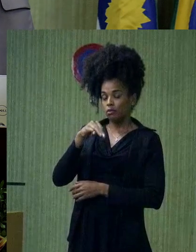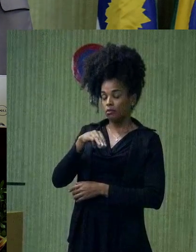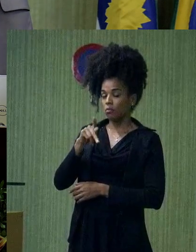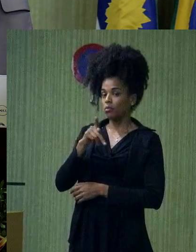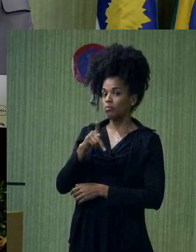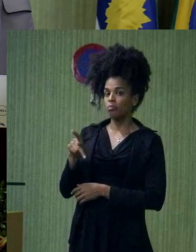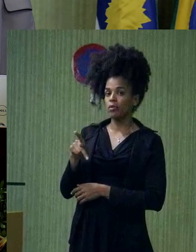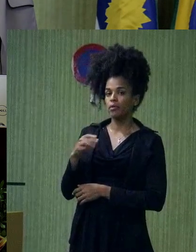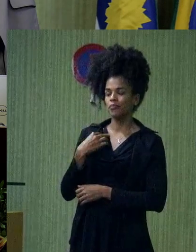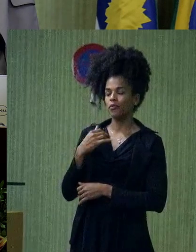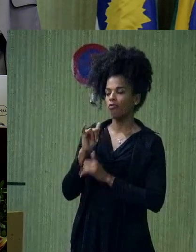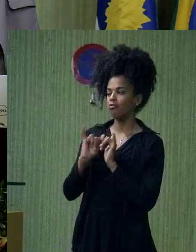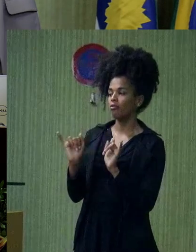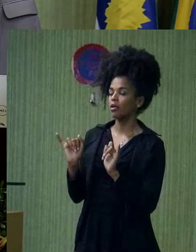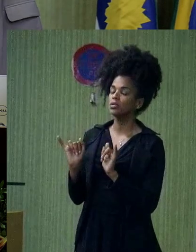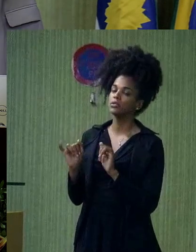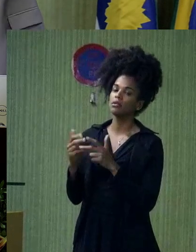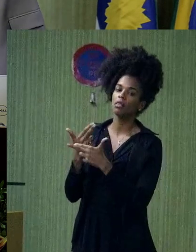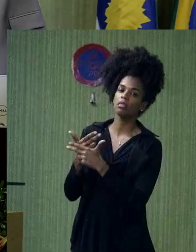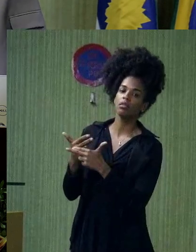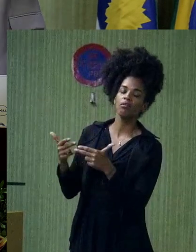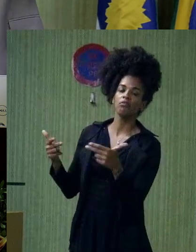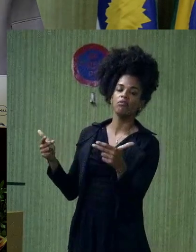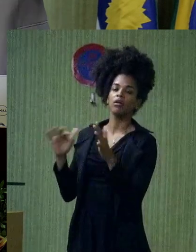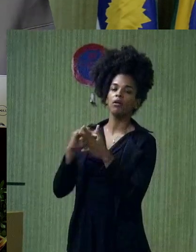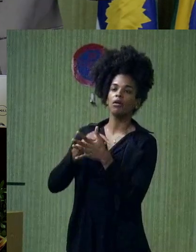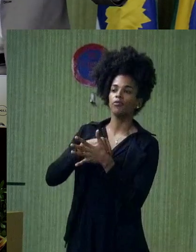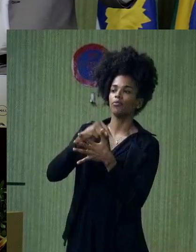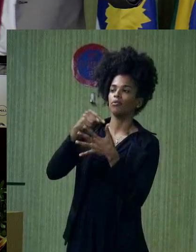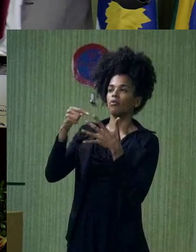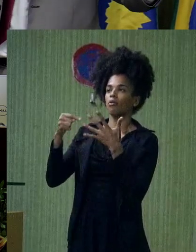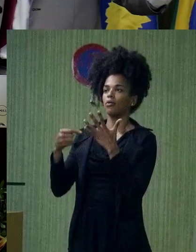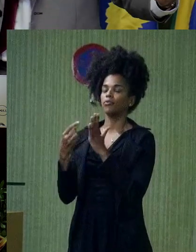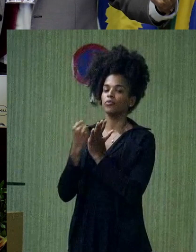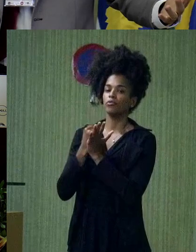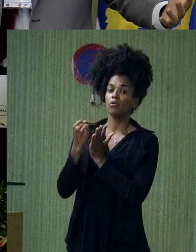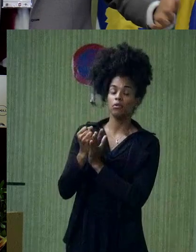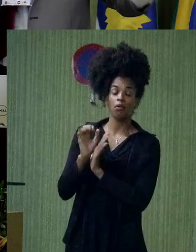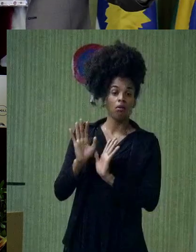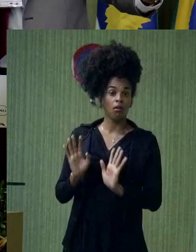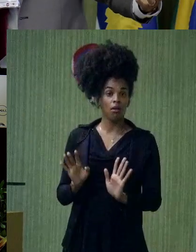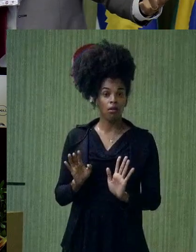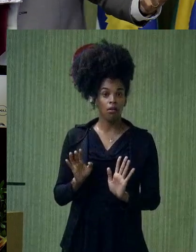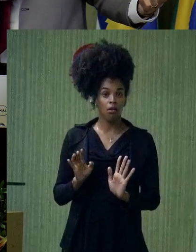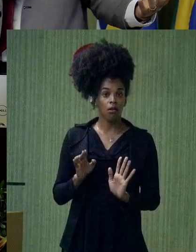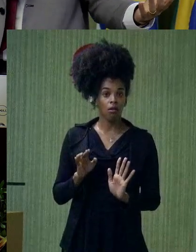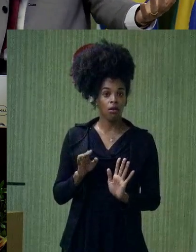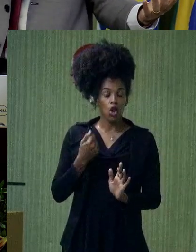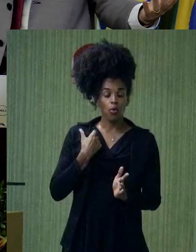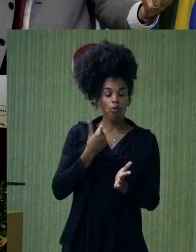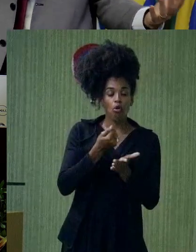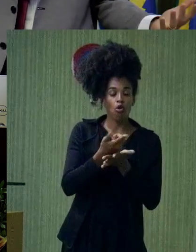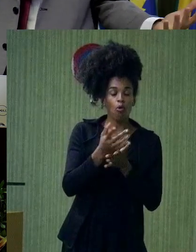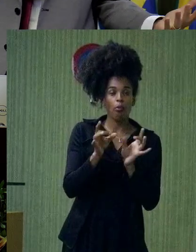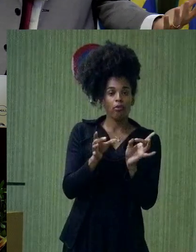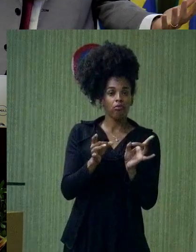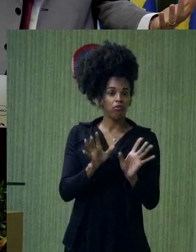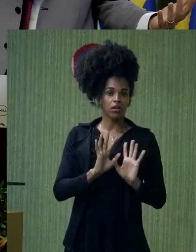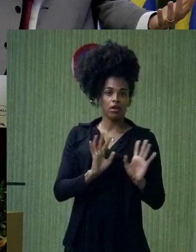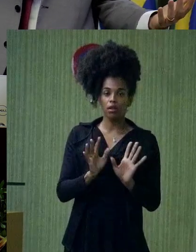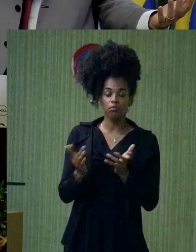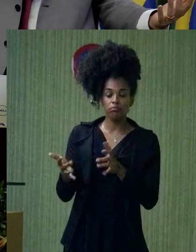anunciado quando diz e mais questões contratuais veja bem isso não é matéria de consumidor não com todo respeito inclusão